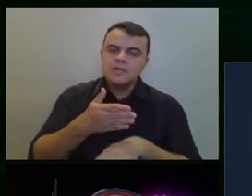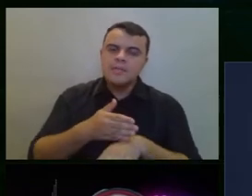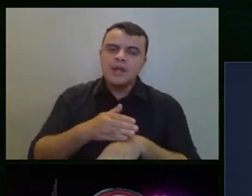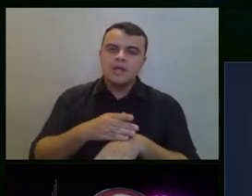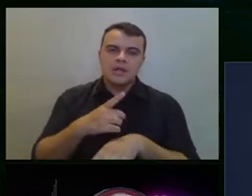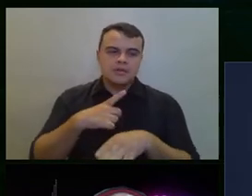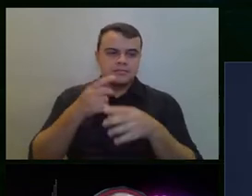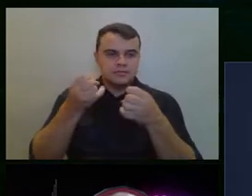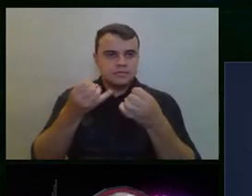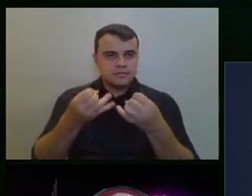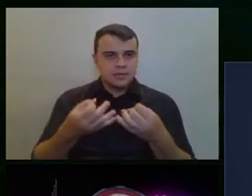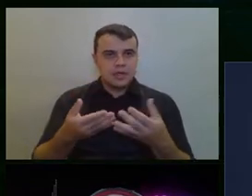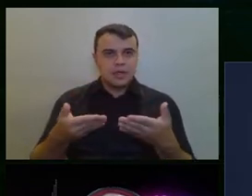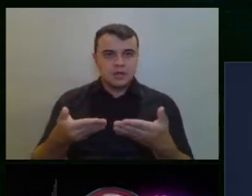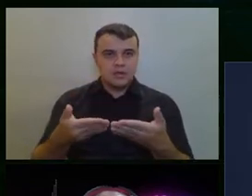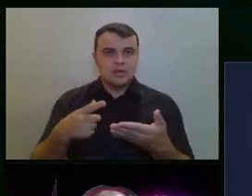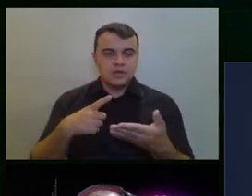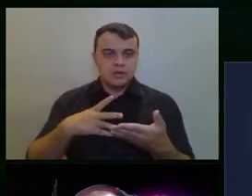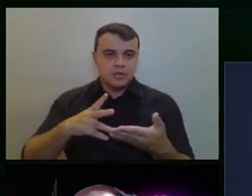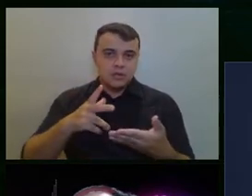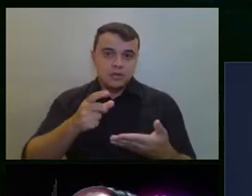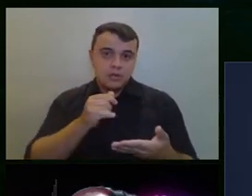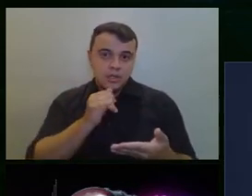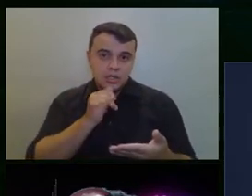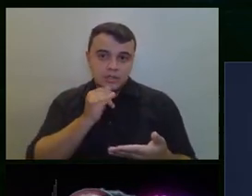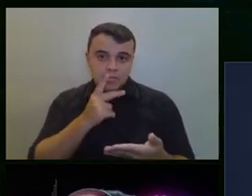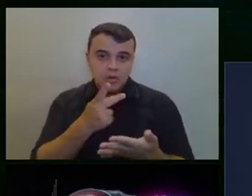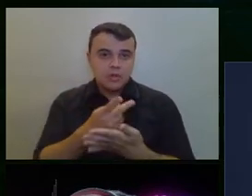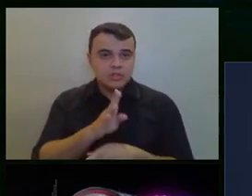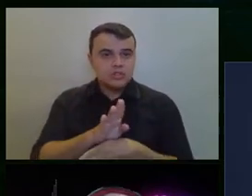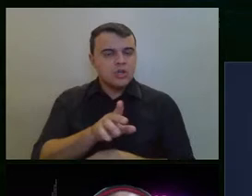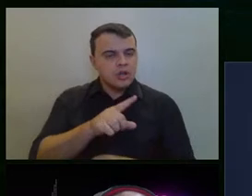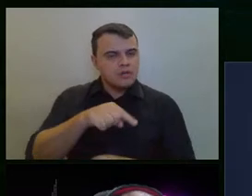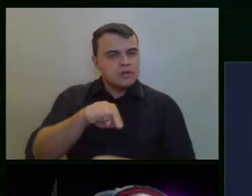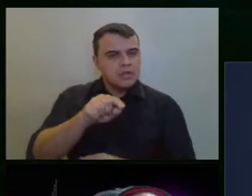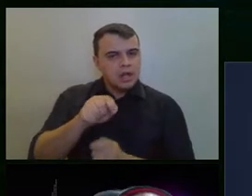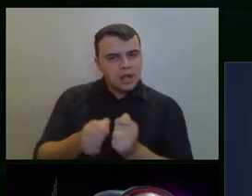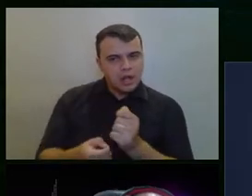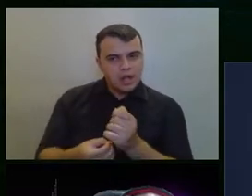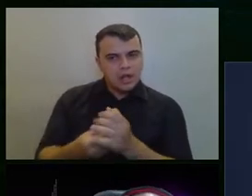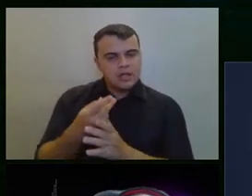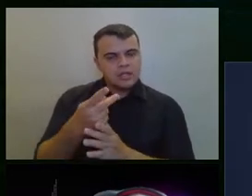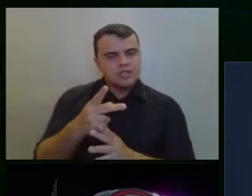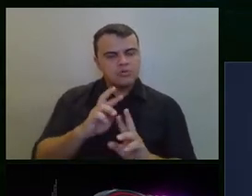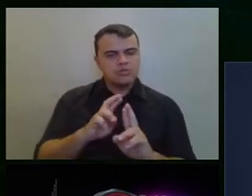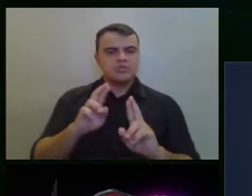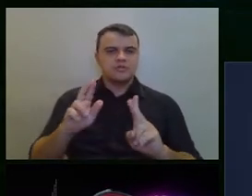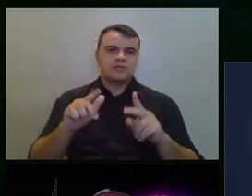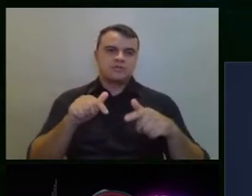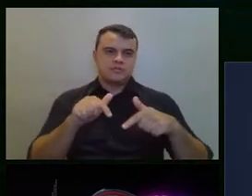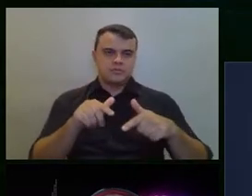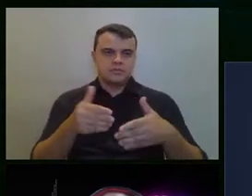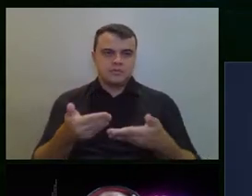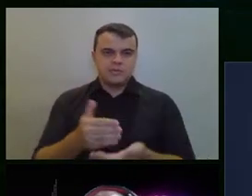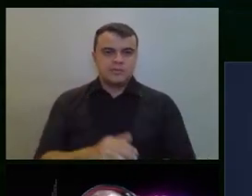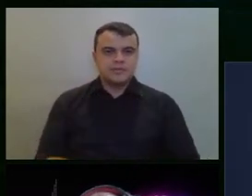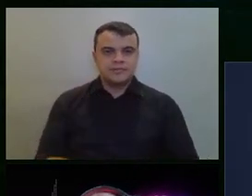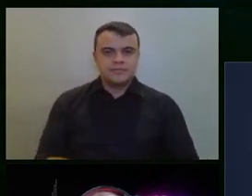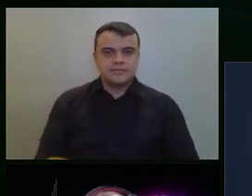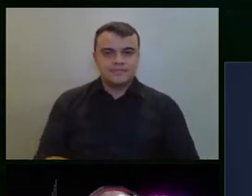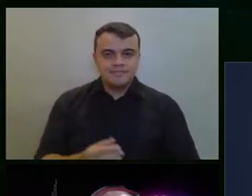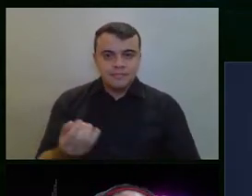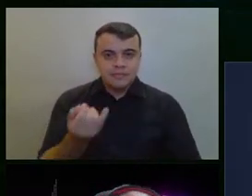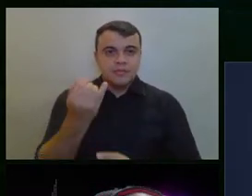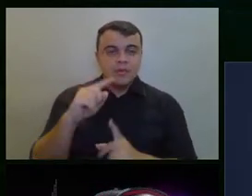ele acaba citando nesse conteúdo aí como exemplo que é o que vai ajudar você a criar o seu diferencial do mercado então o mais importante